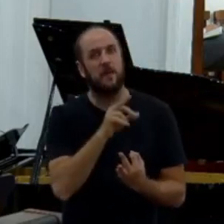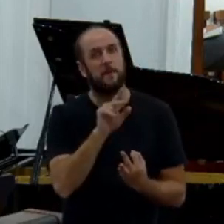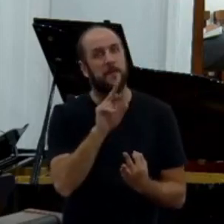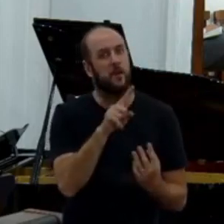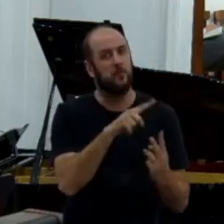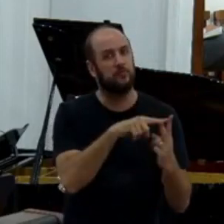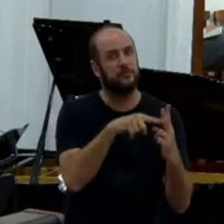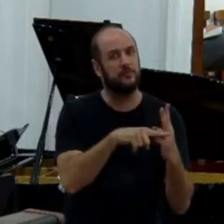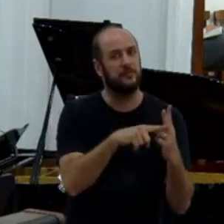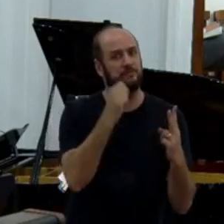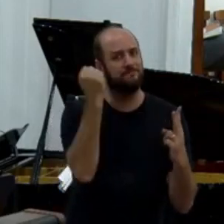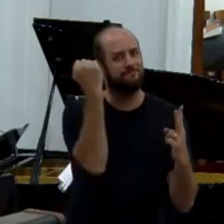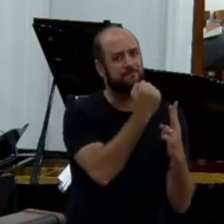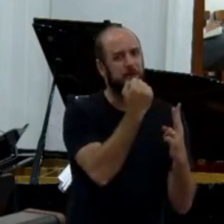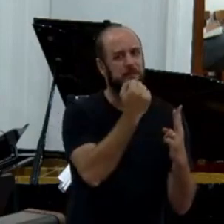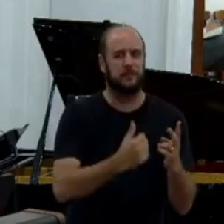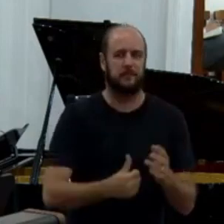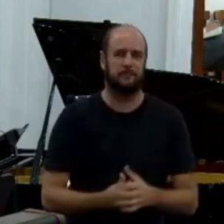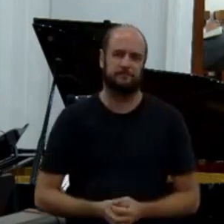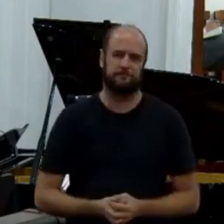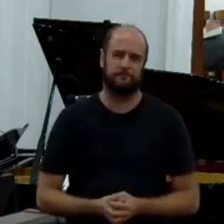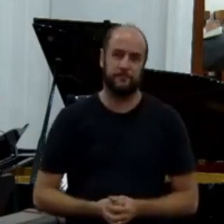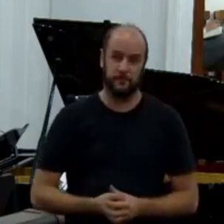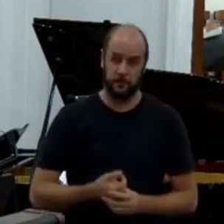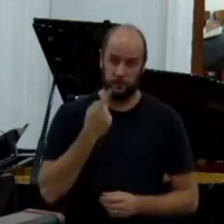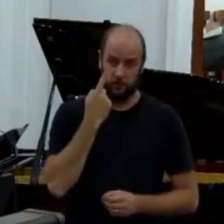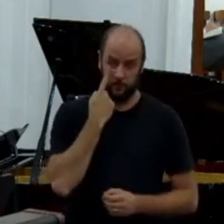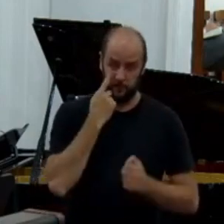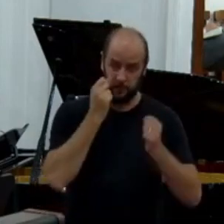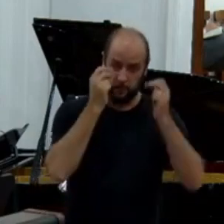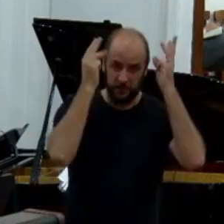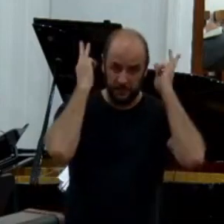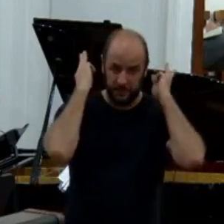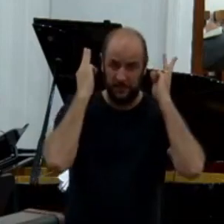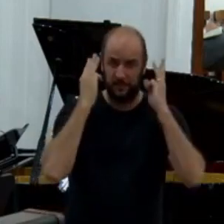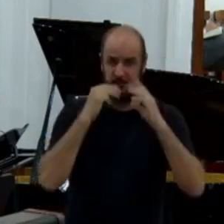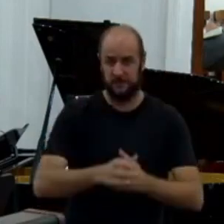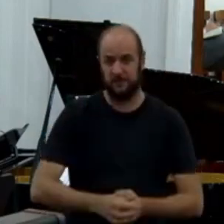irmãos. Nós podemos ver Moisés